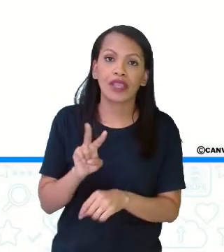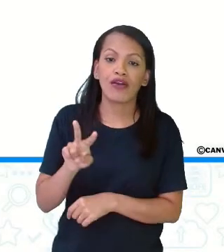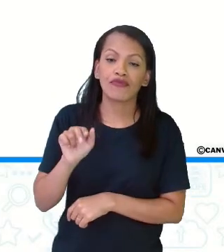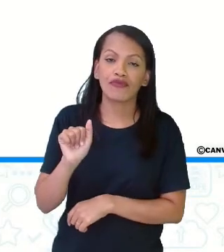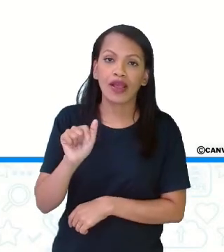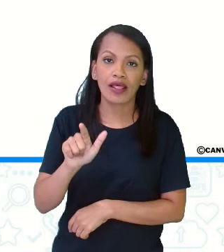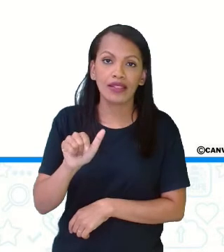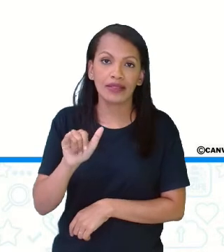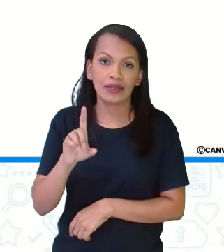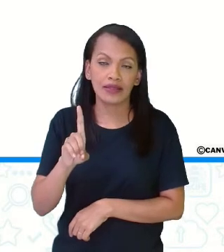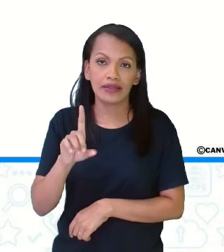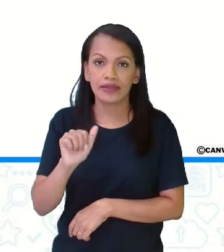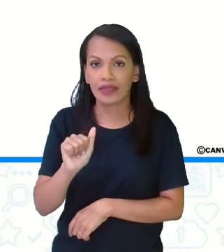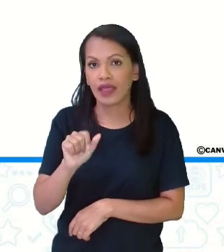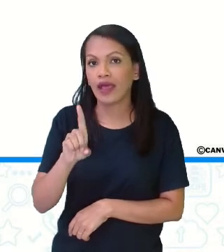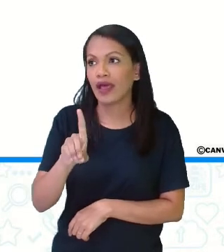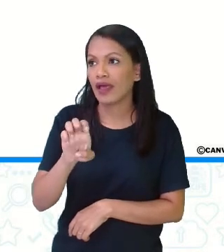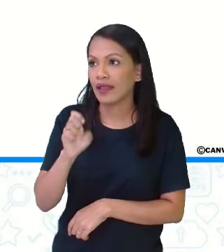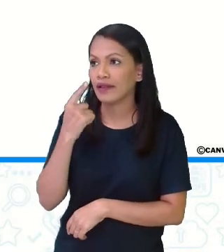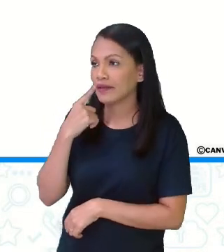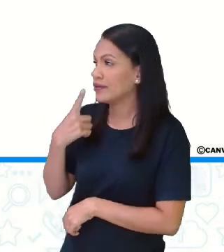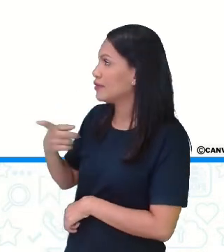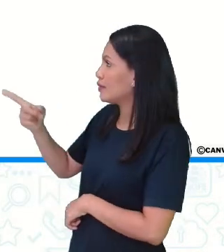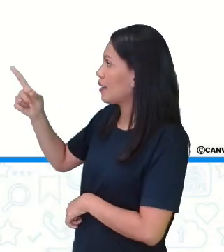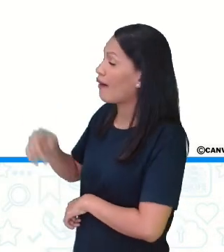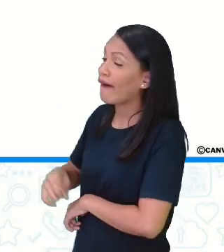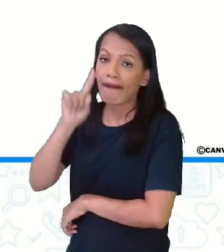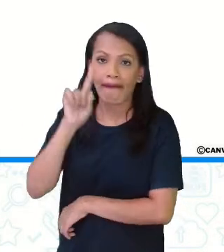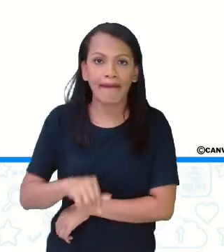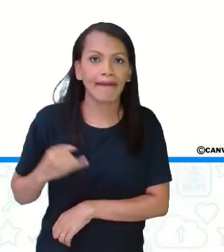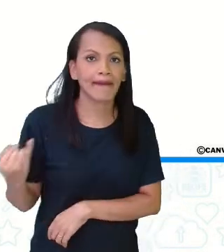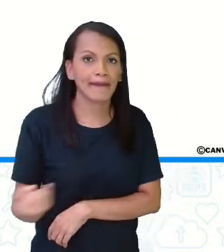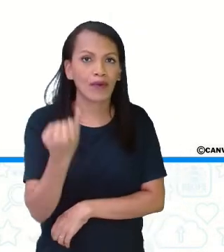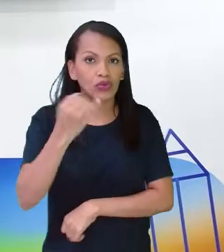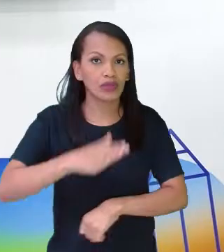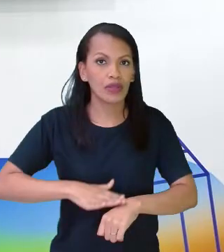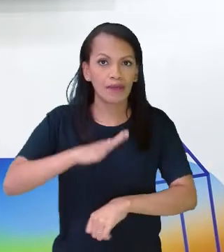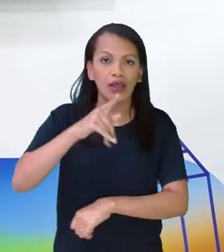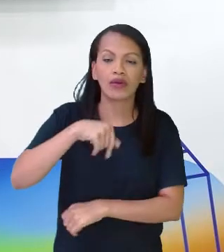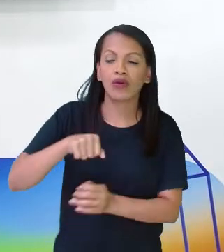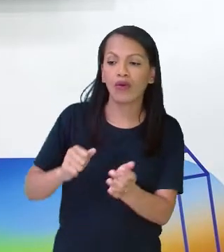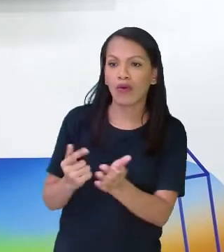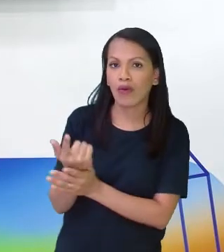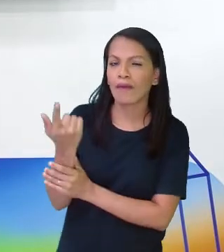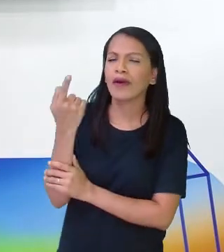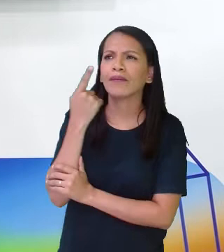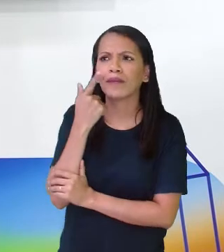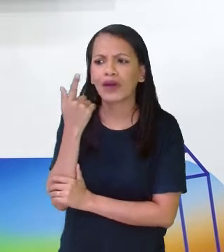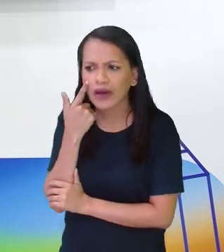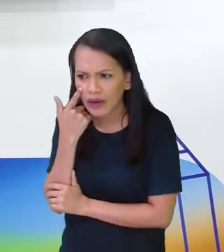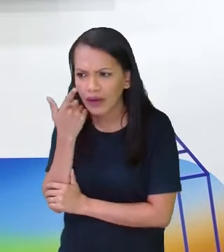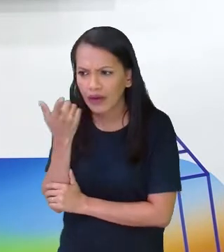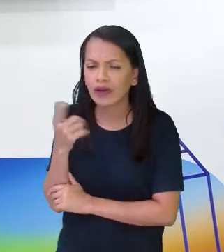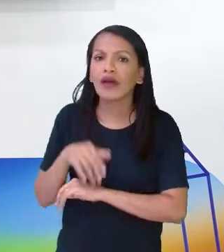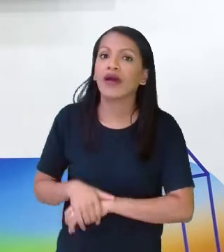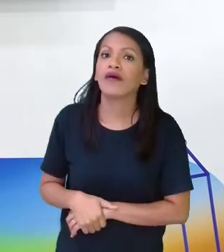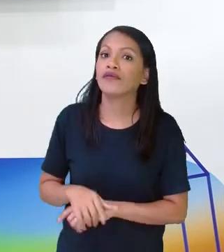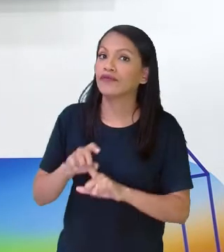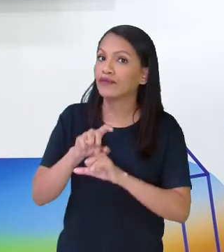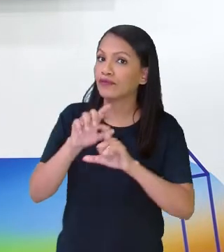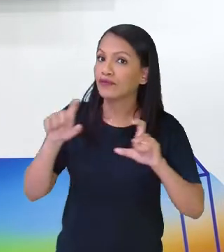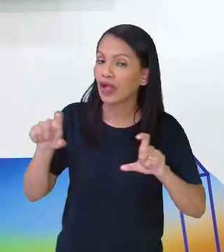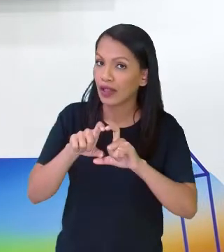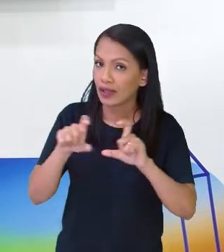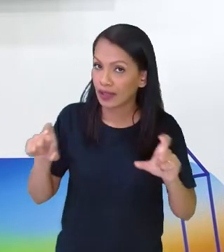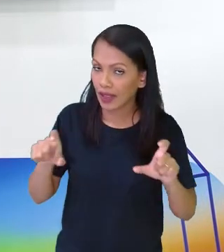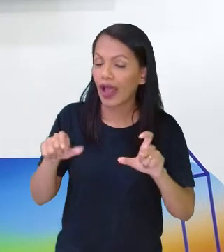A validade importante demais. Quando a gente vai comprar um alimento, a gente precisa se atentar para a validade dele.